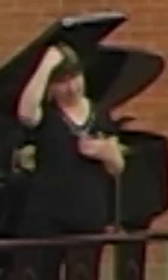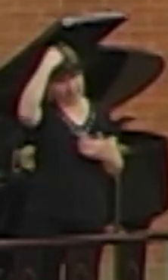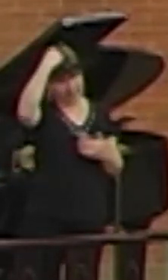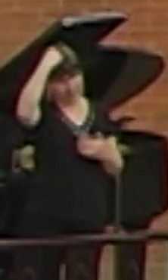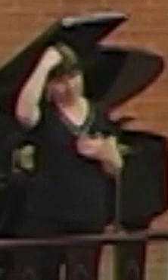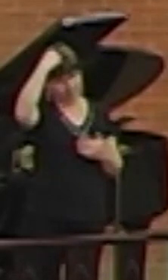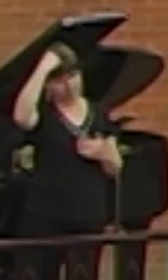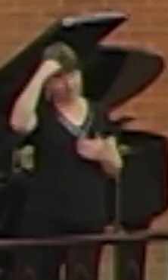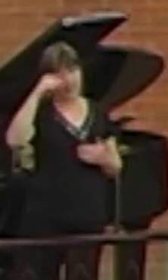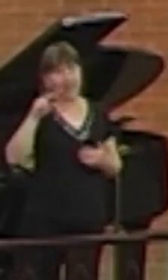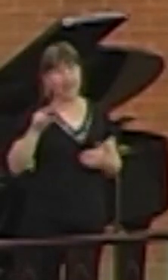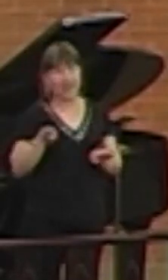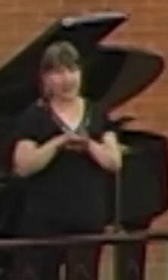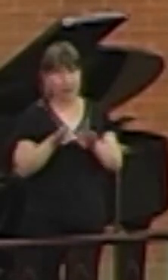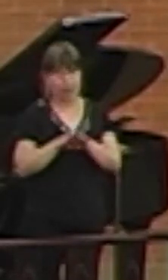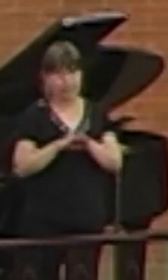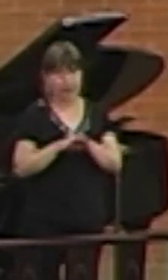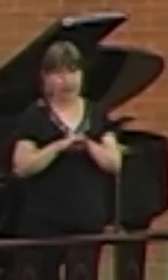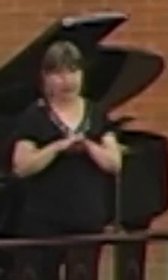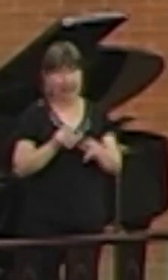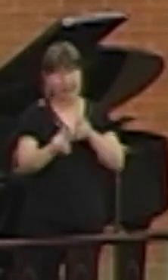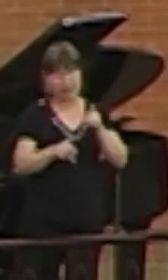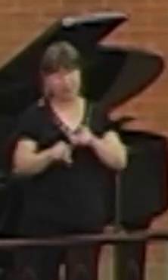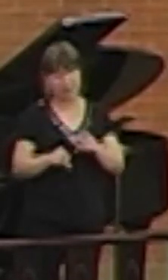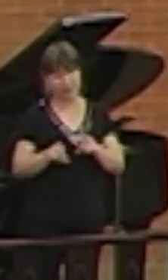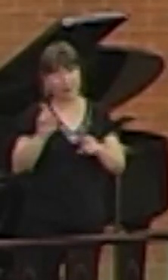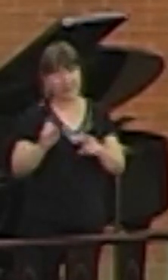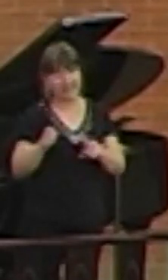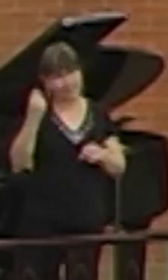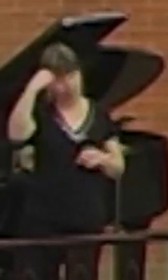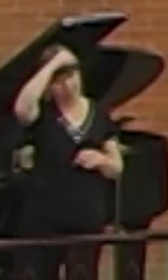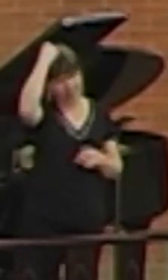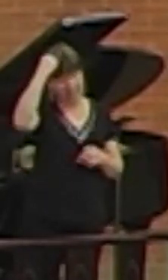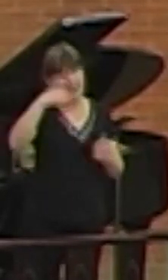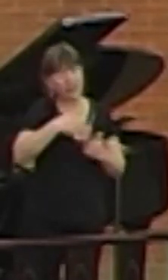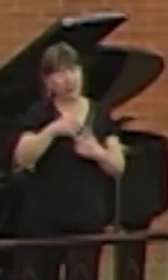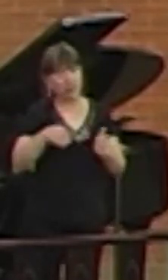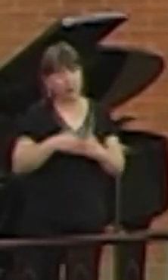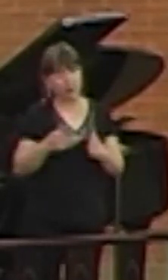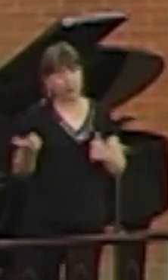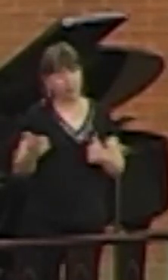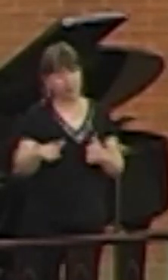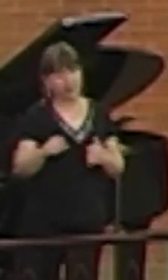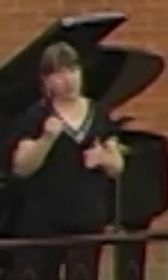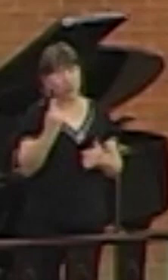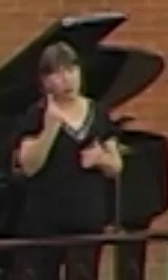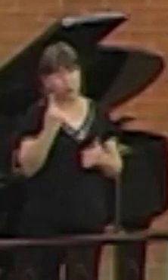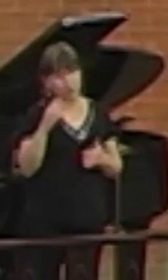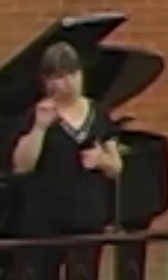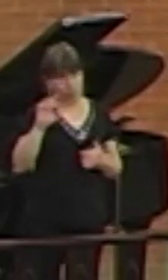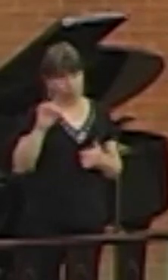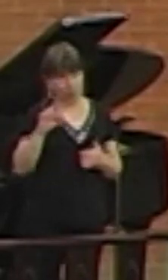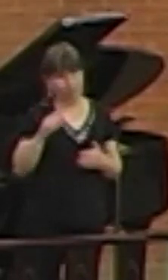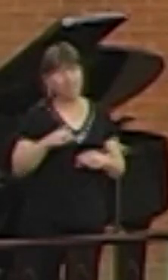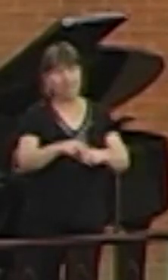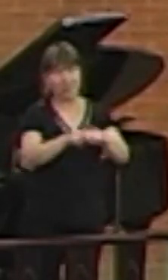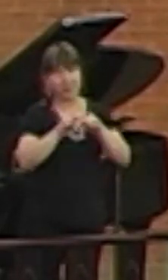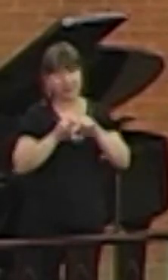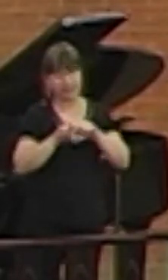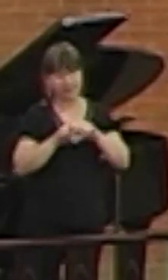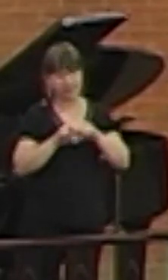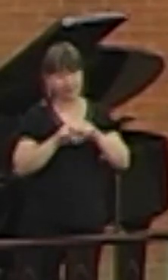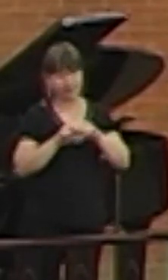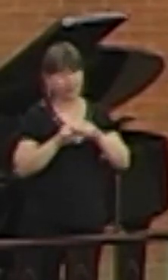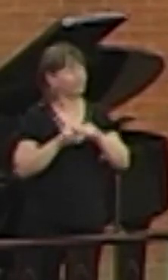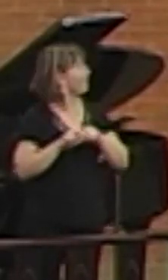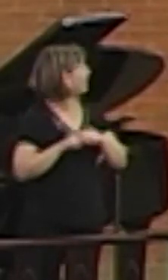santifica como os que são santificados todos Vem de um só por isso é que ele não